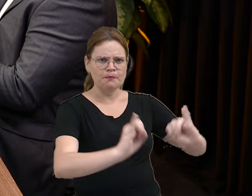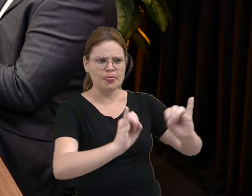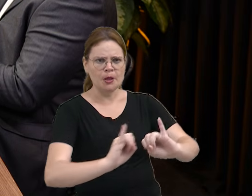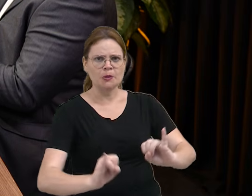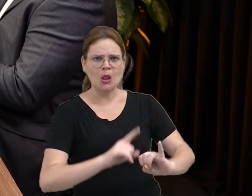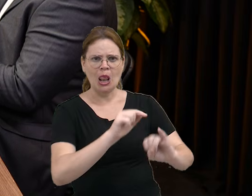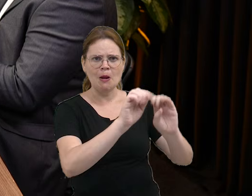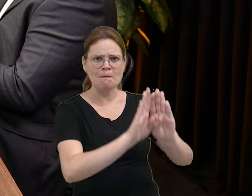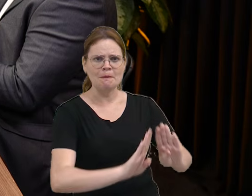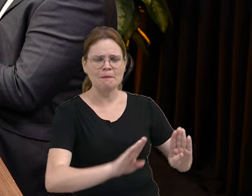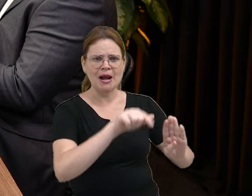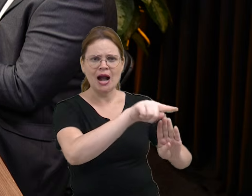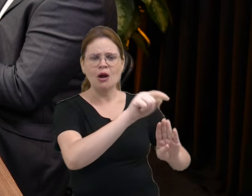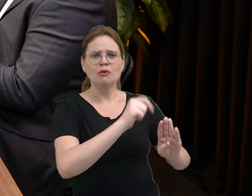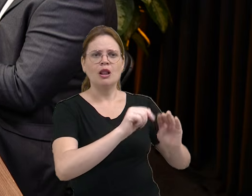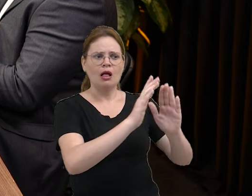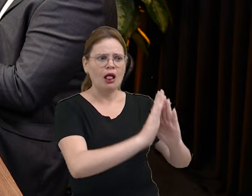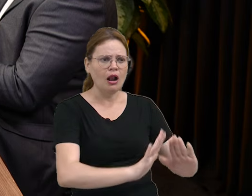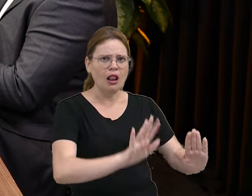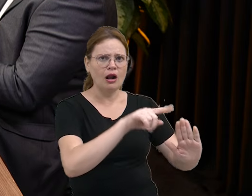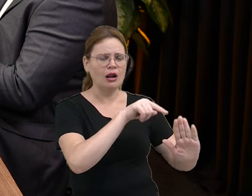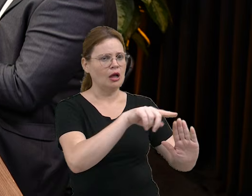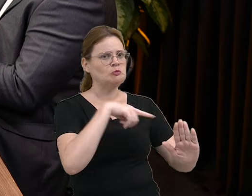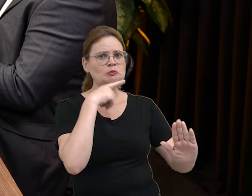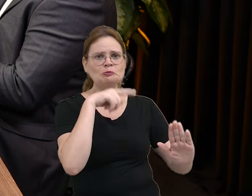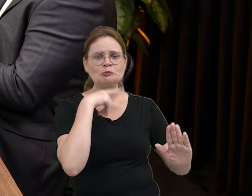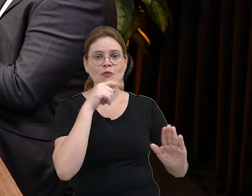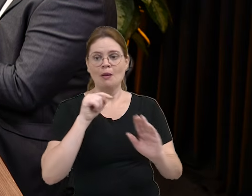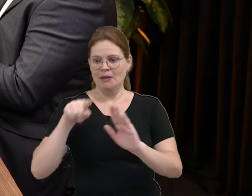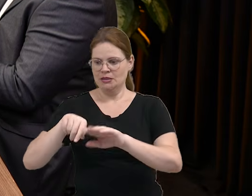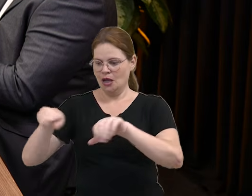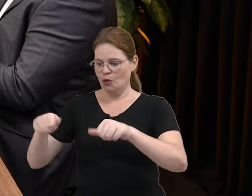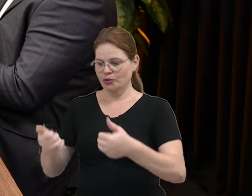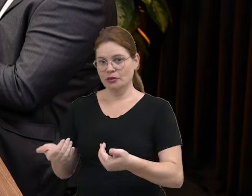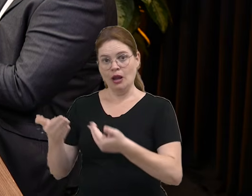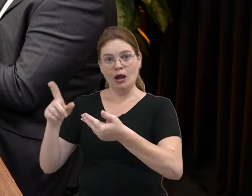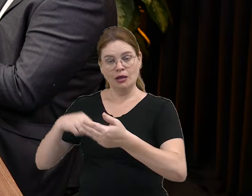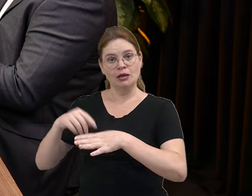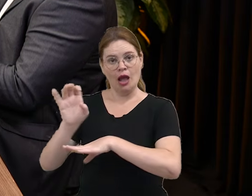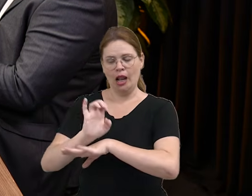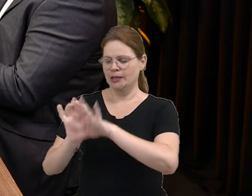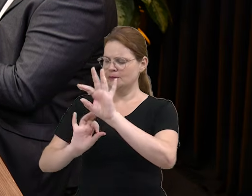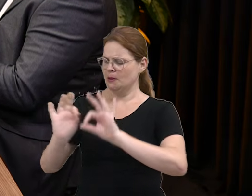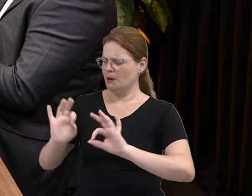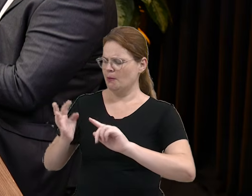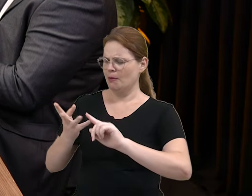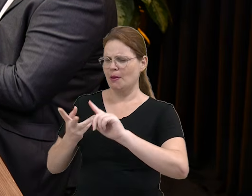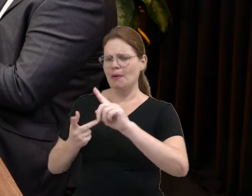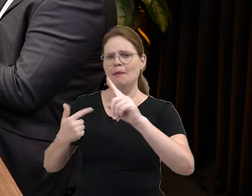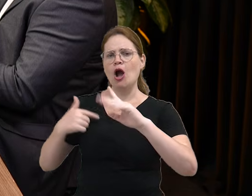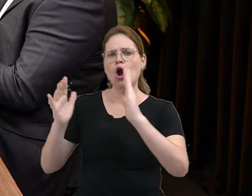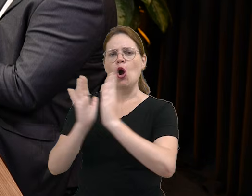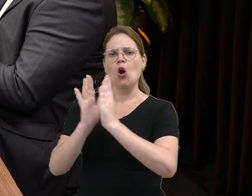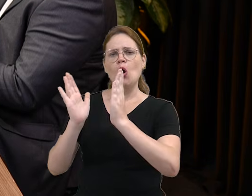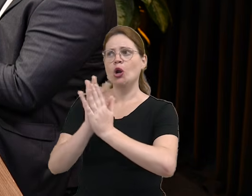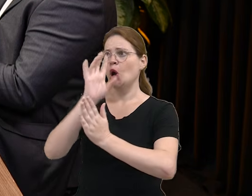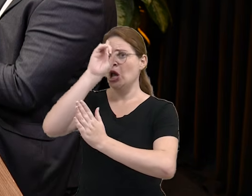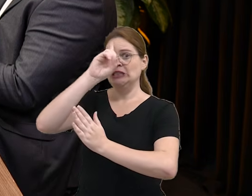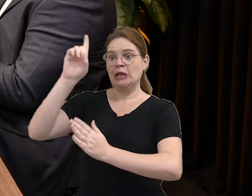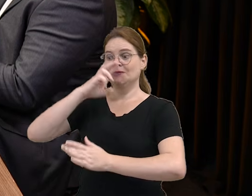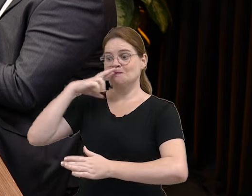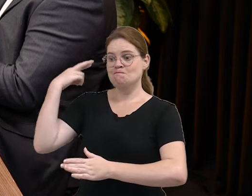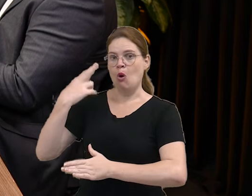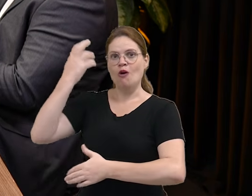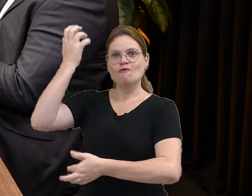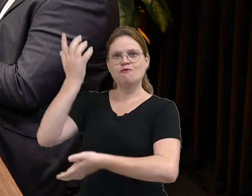ali diante dos profetas de Baal, de Azerá, onde o Senhor respondeu a sua oração com fogo, um sinal para ele e para o povo